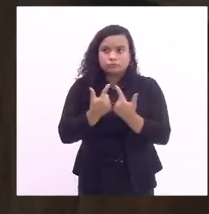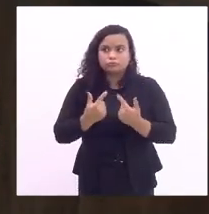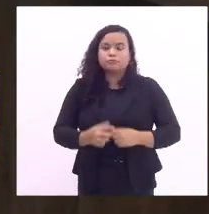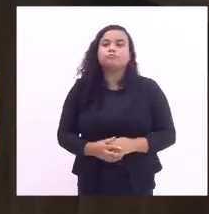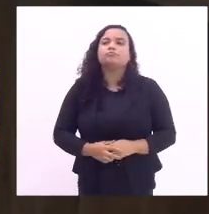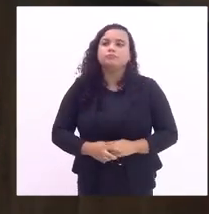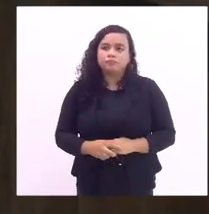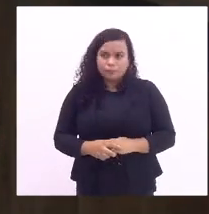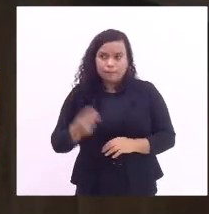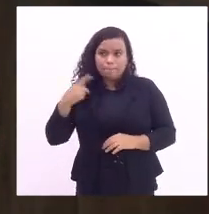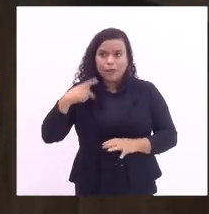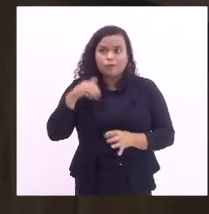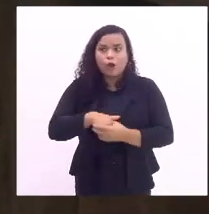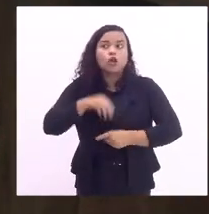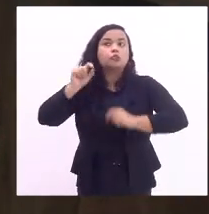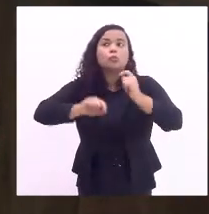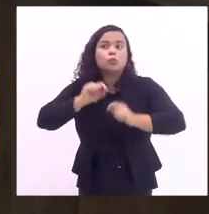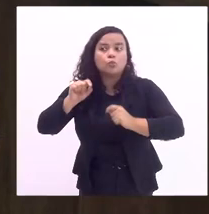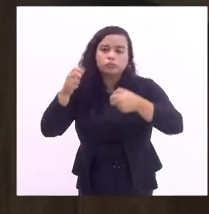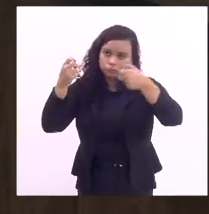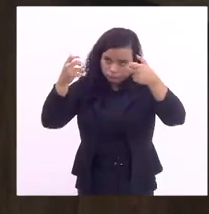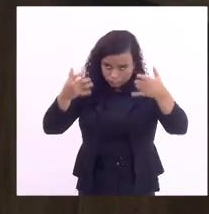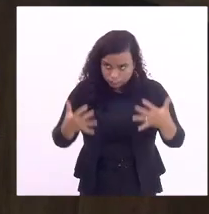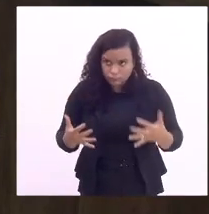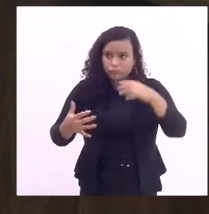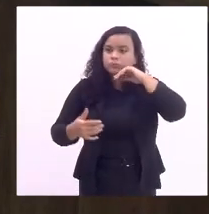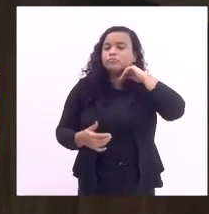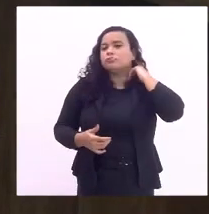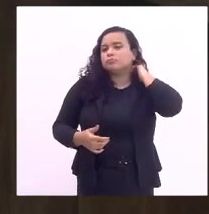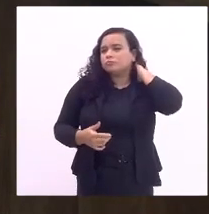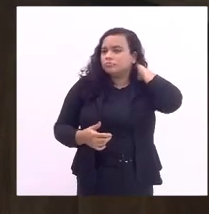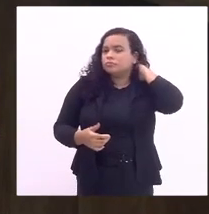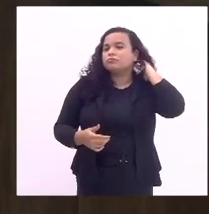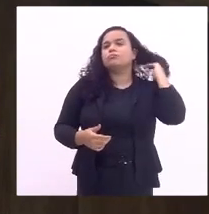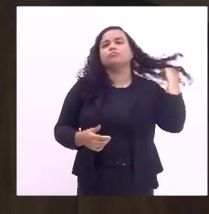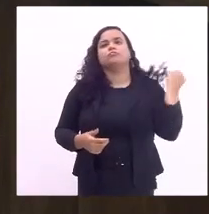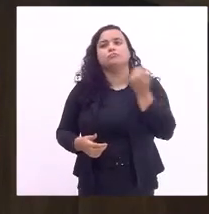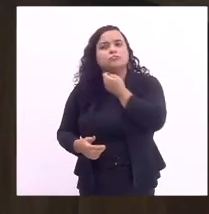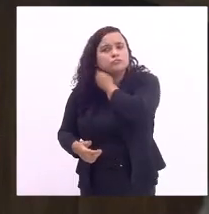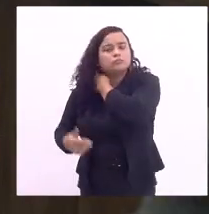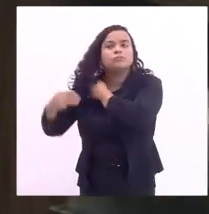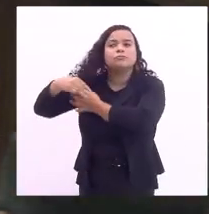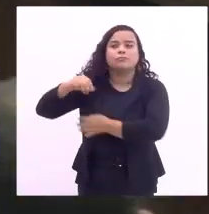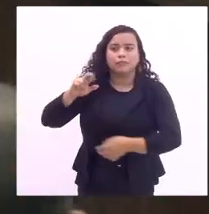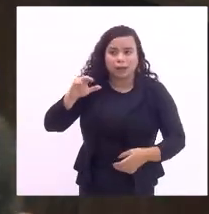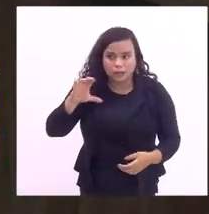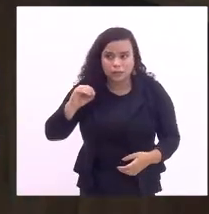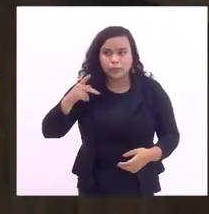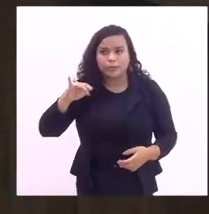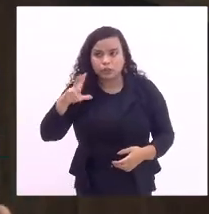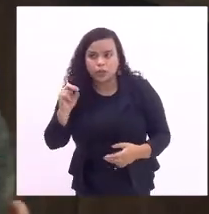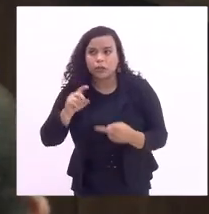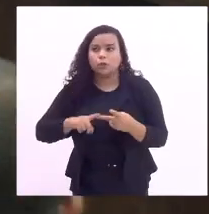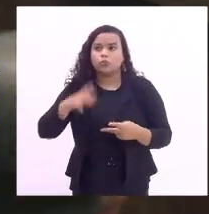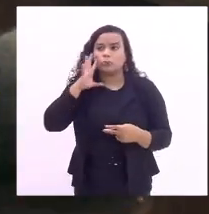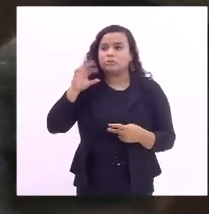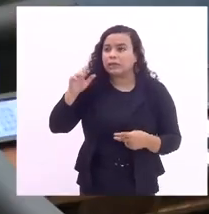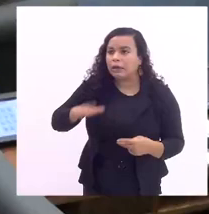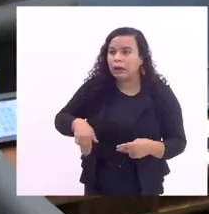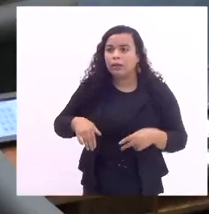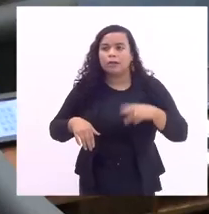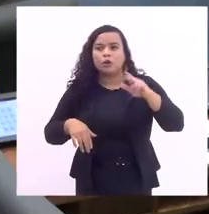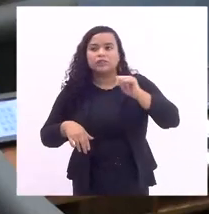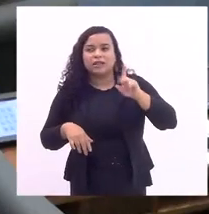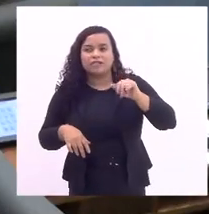falar: meu voto é fulano de tal, Márcio Pacheco, não sei quem, Rosenberg,